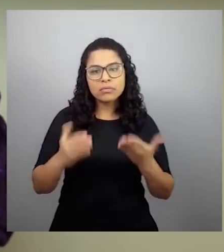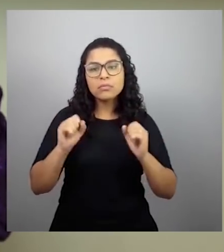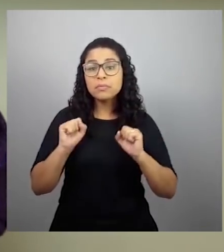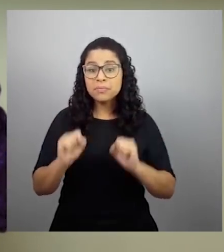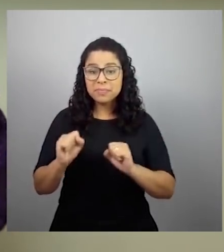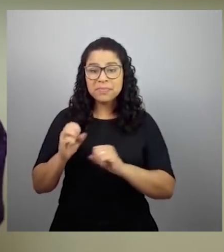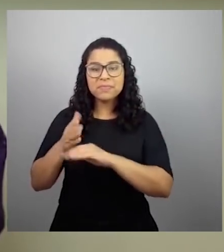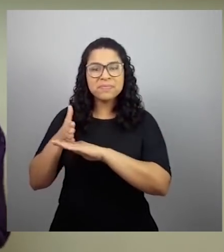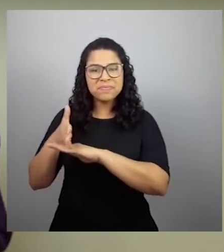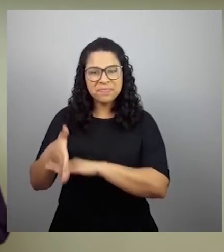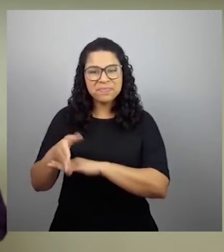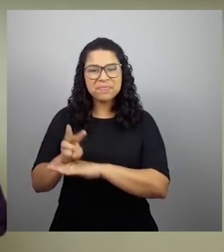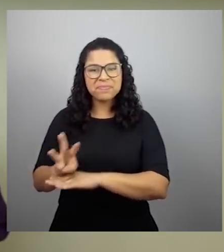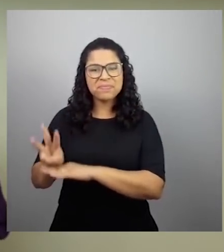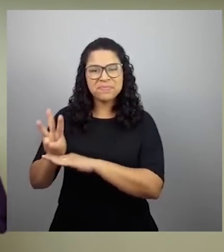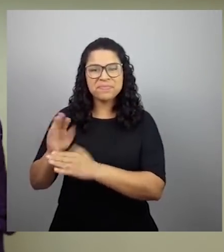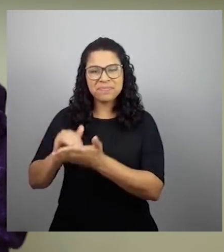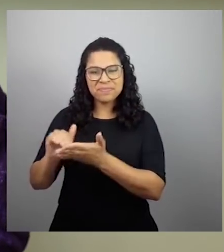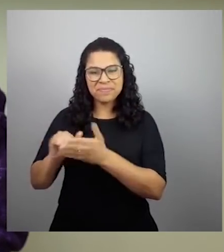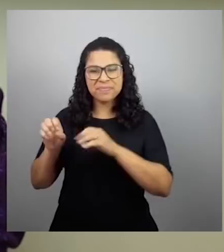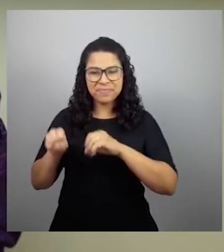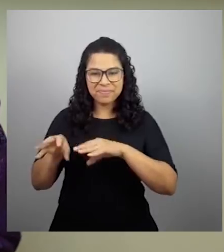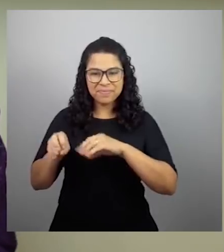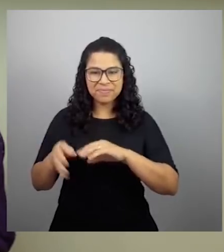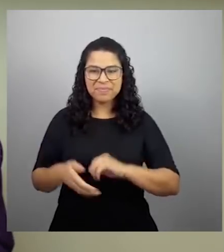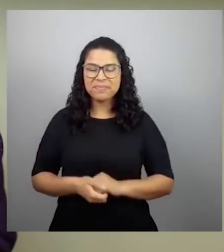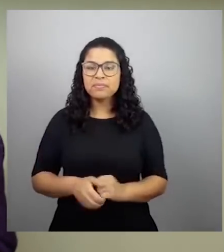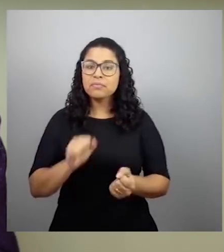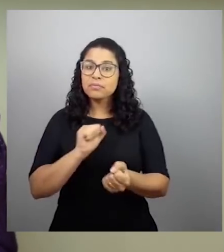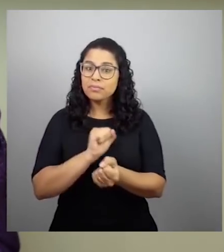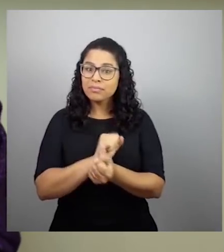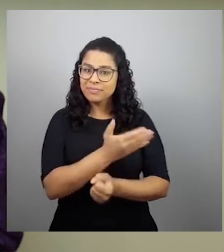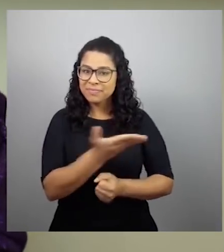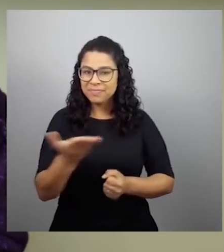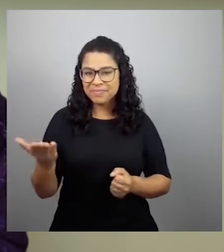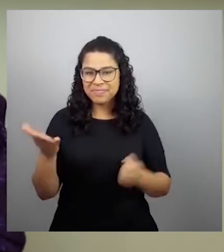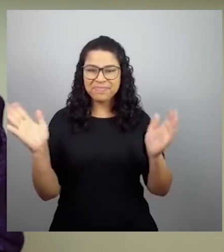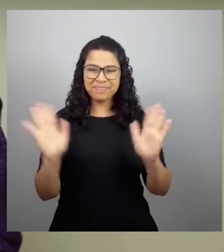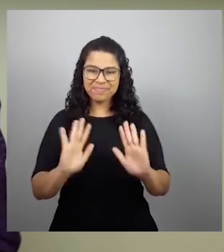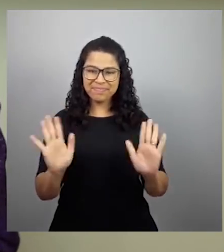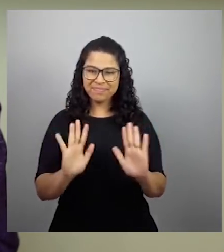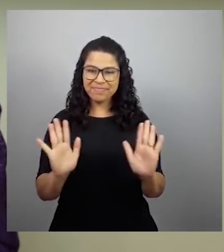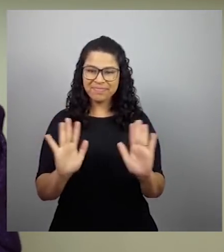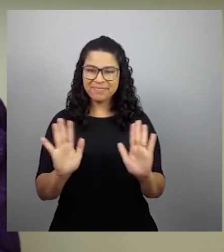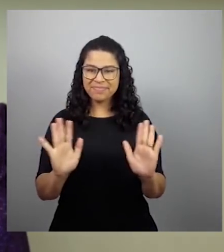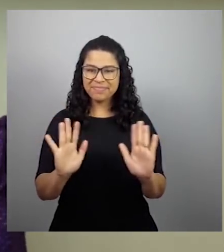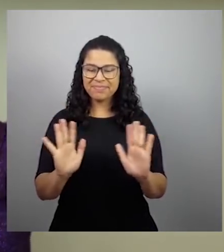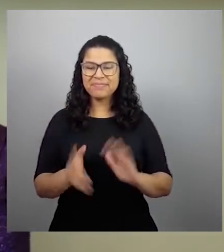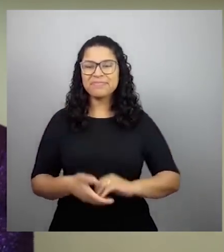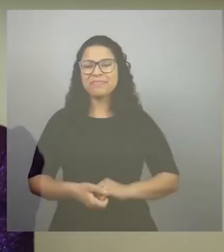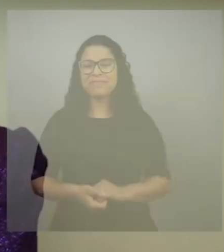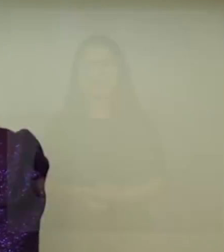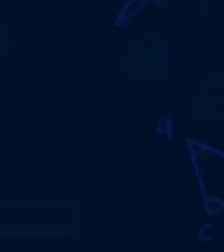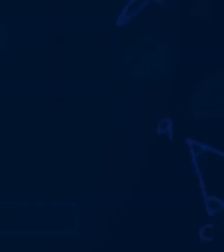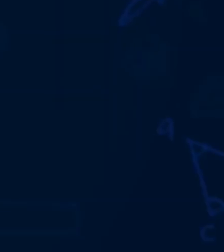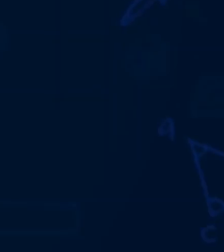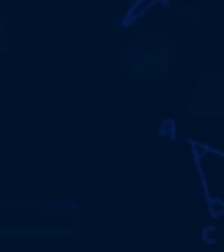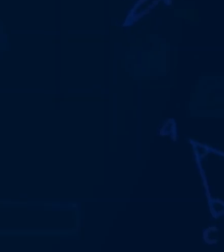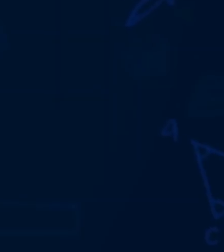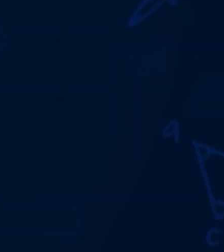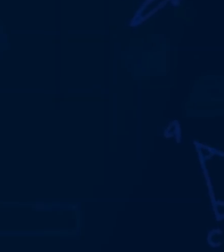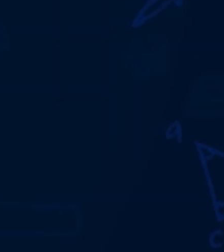você perdeu alguma coisa, é só acessar o portal da educação. Eu espero vocês. Até lá. Tchau, tchau.